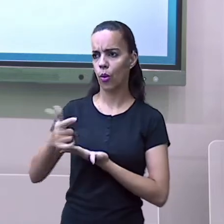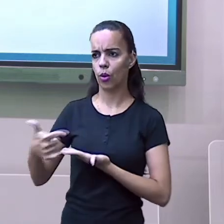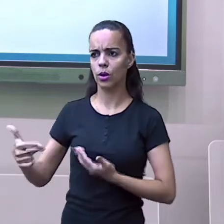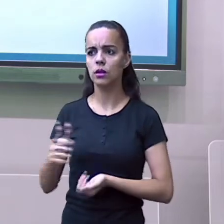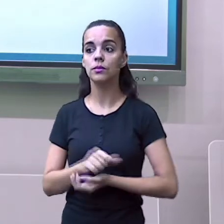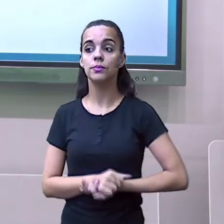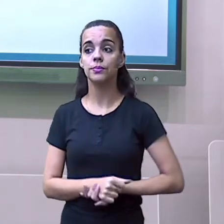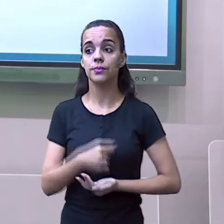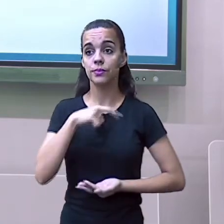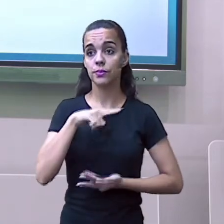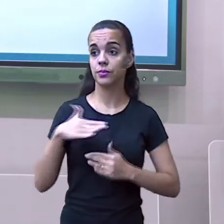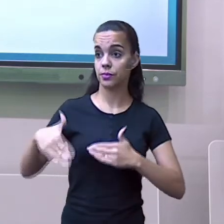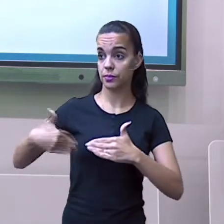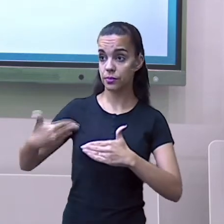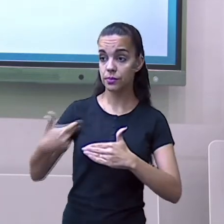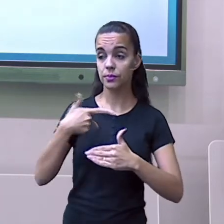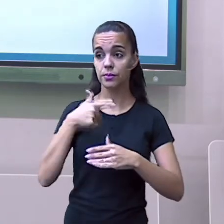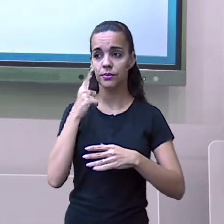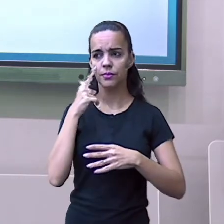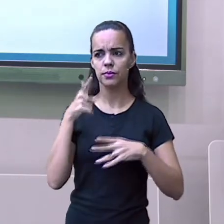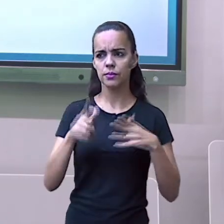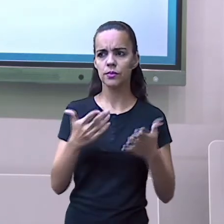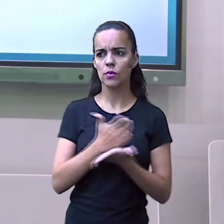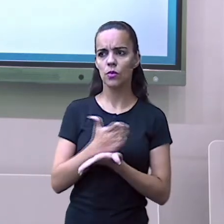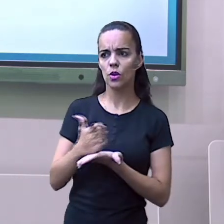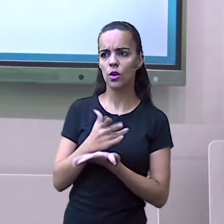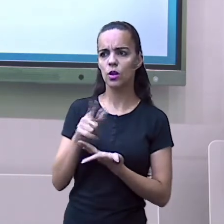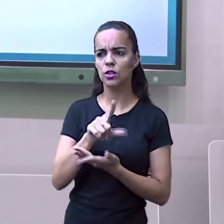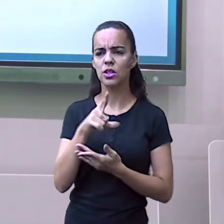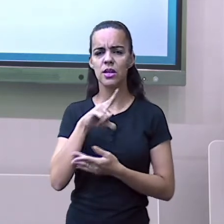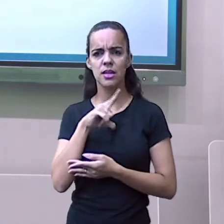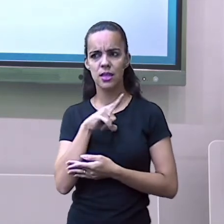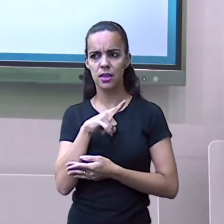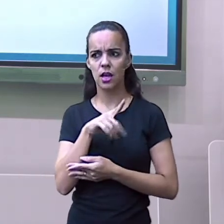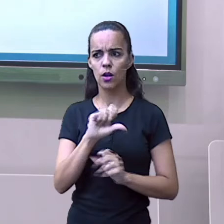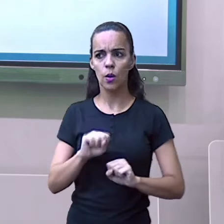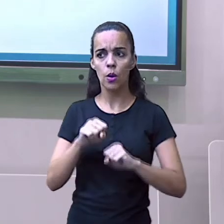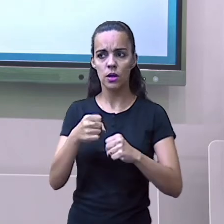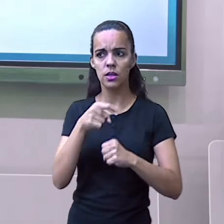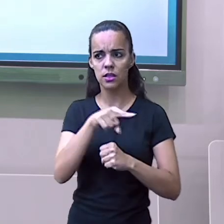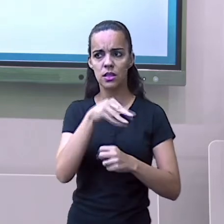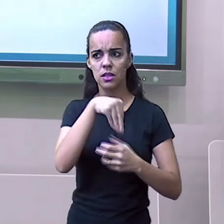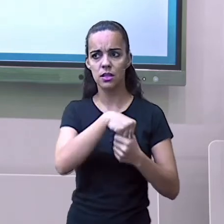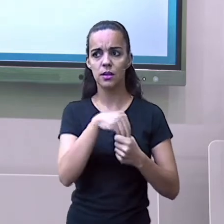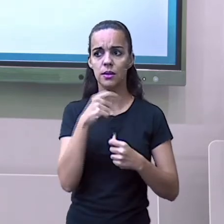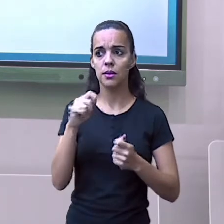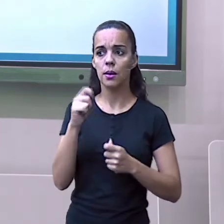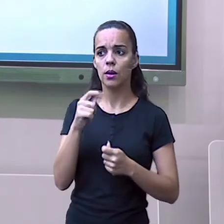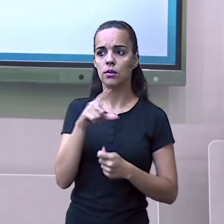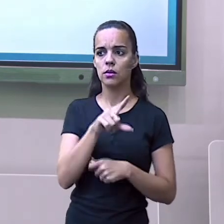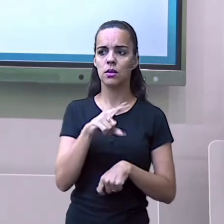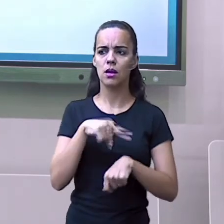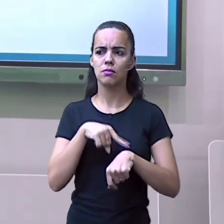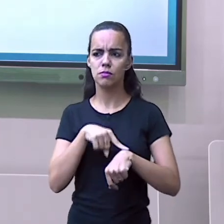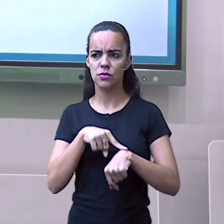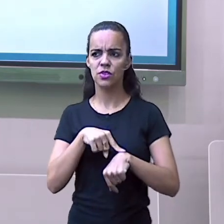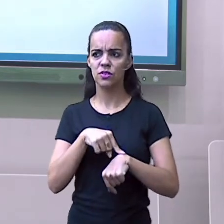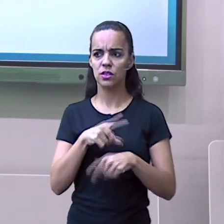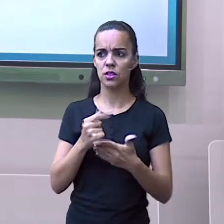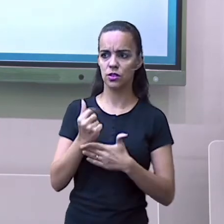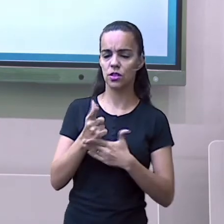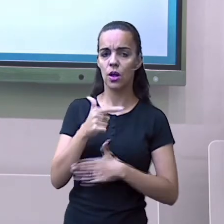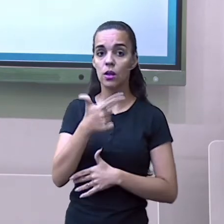outros. Além dos vícios aparentes, que são aqueles defeitos que a gente já detecta na hora, existem outra classe